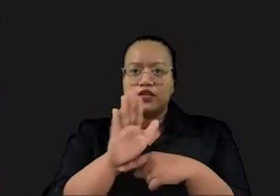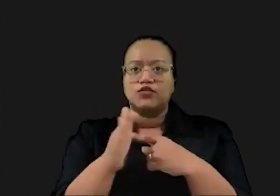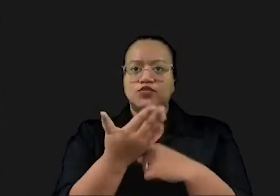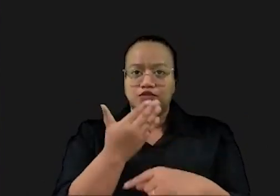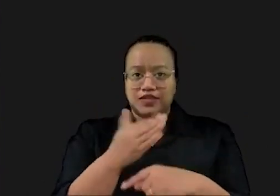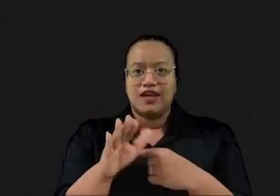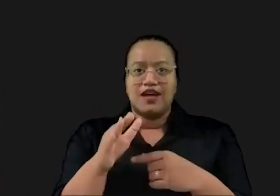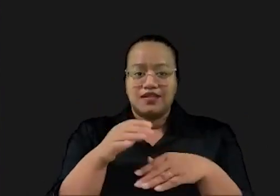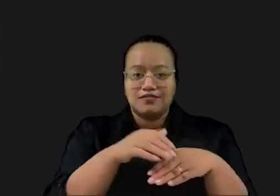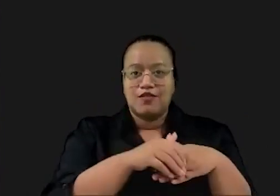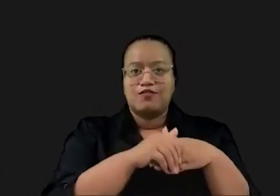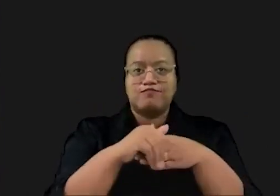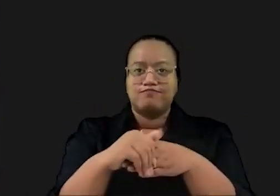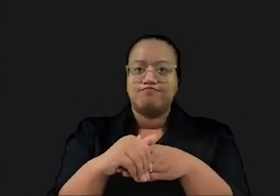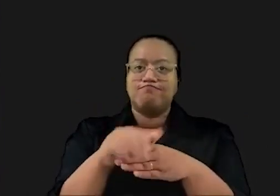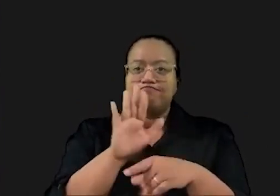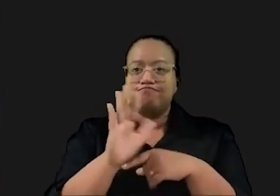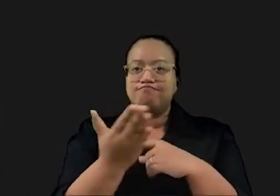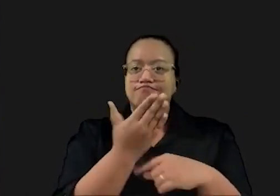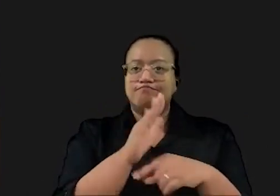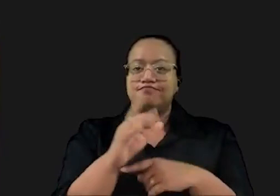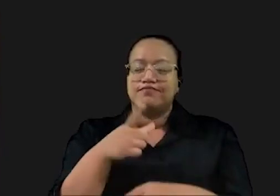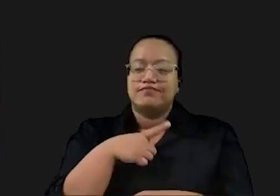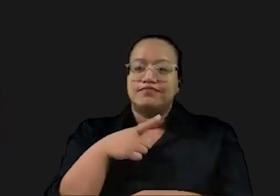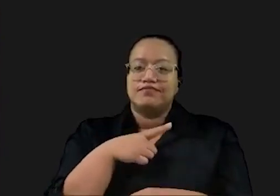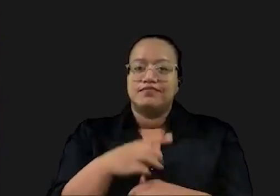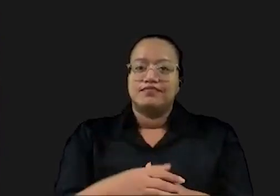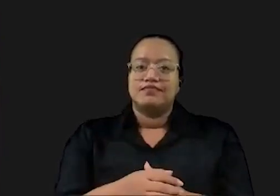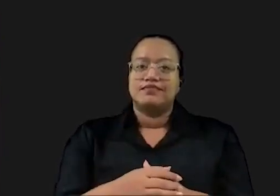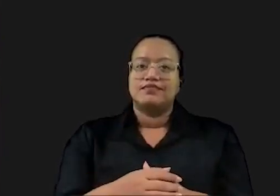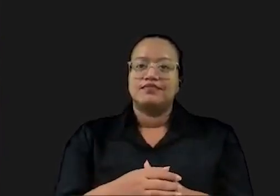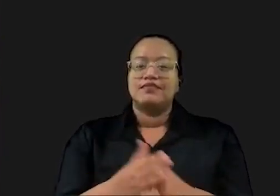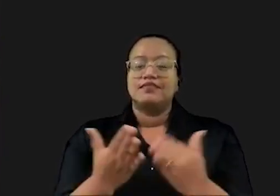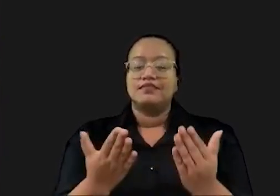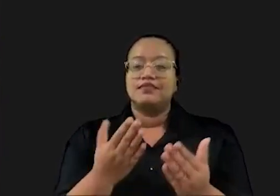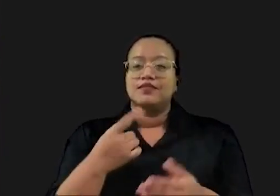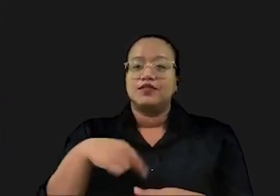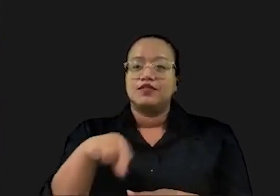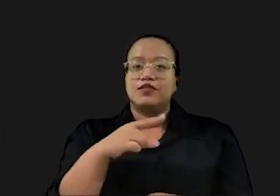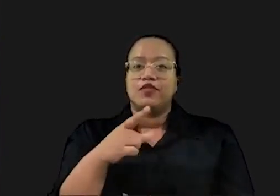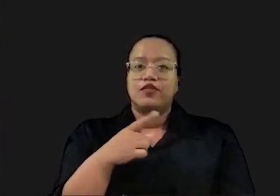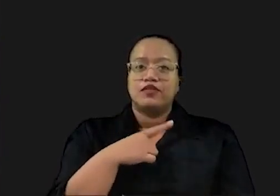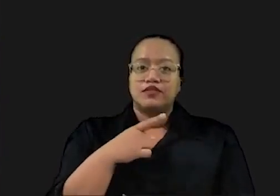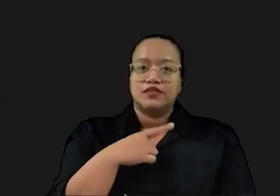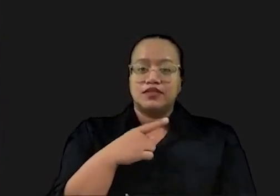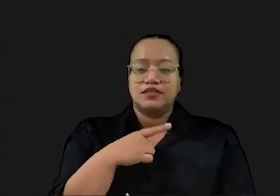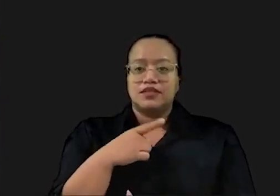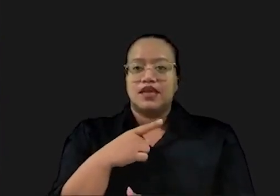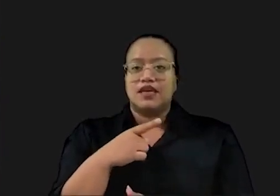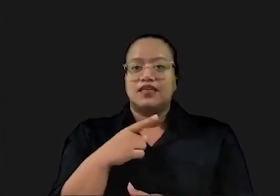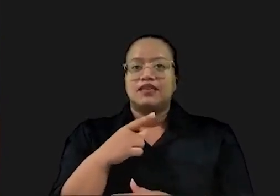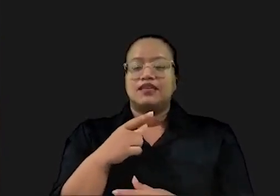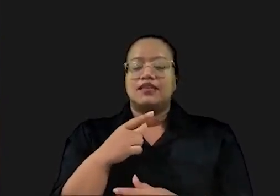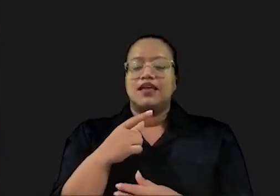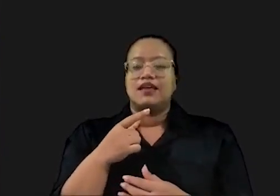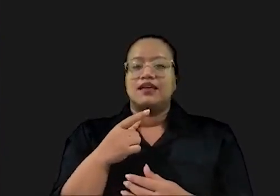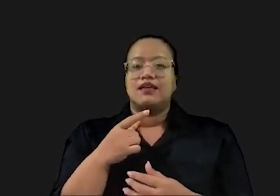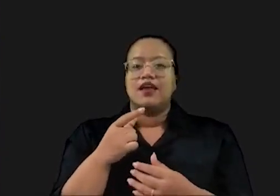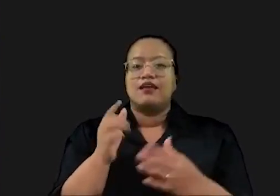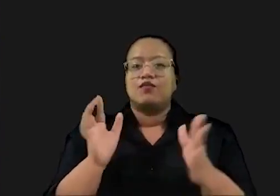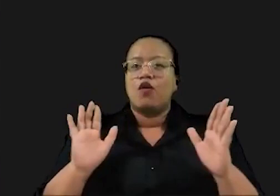Então, nós estamos de braços abertos para nos